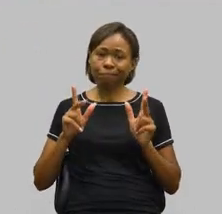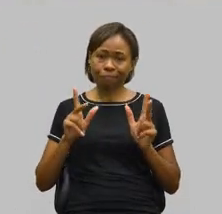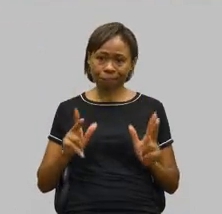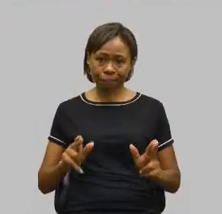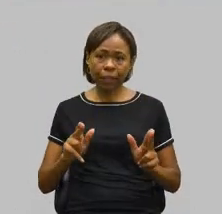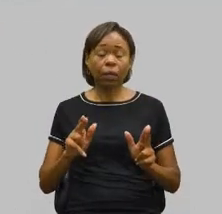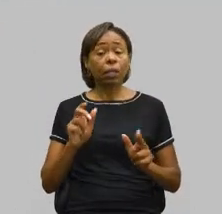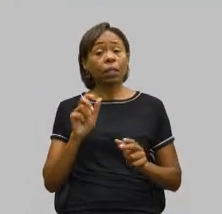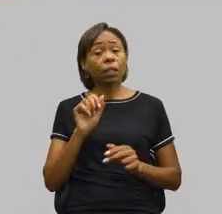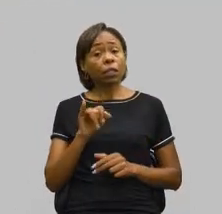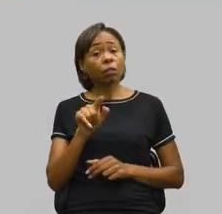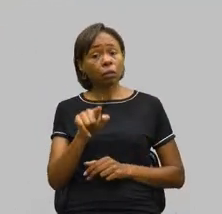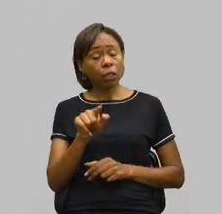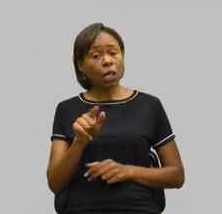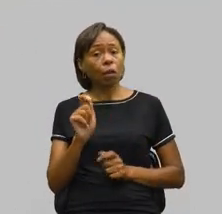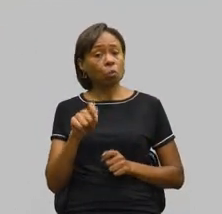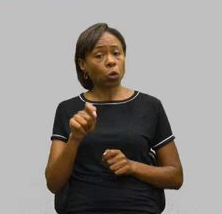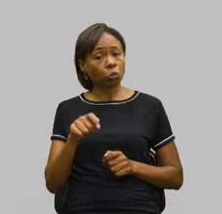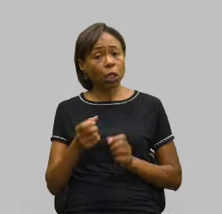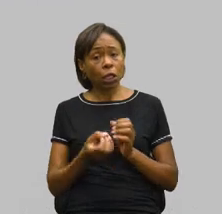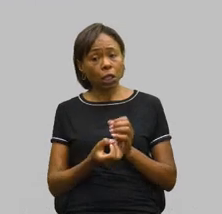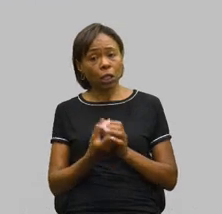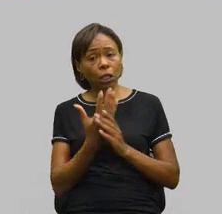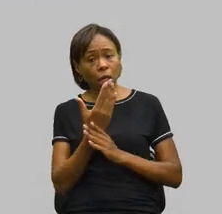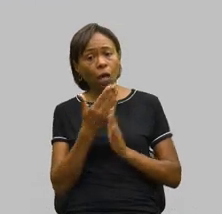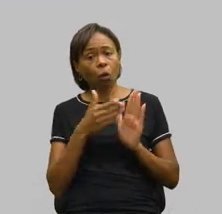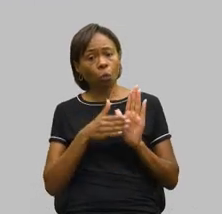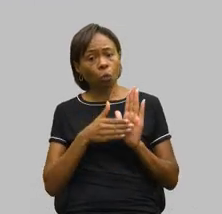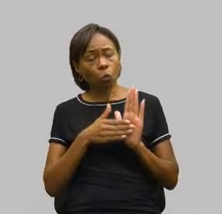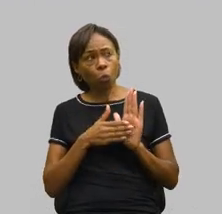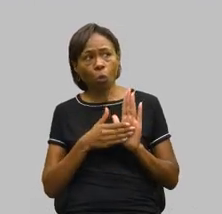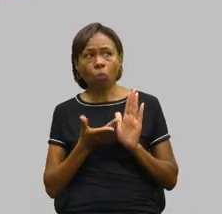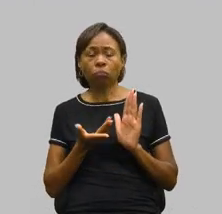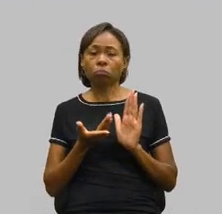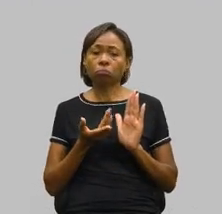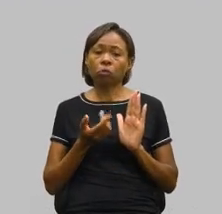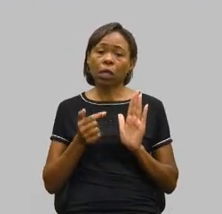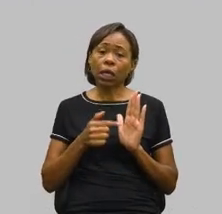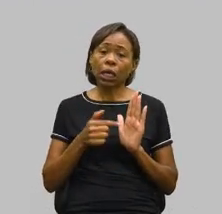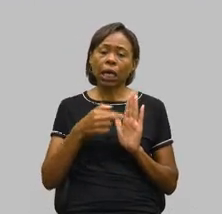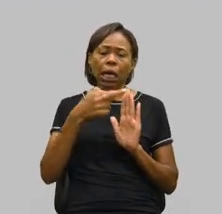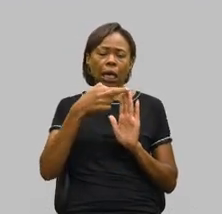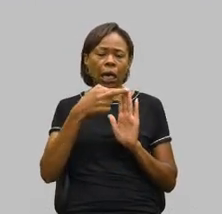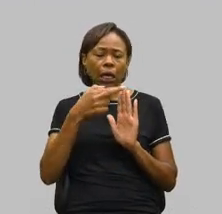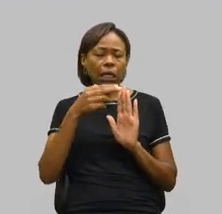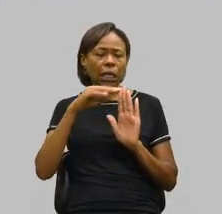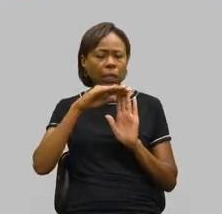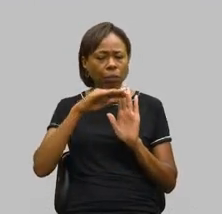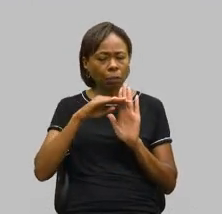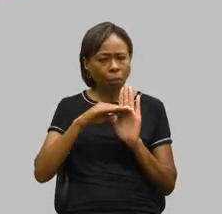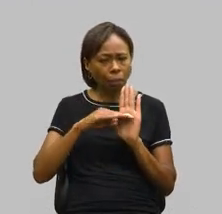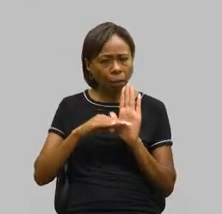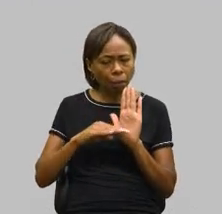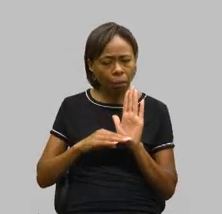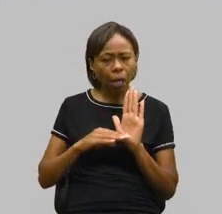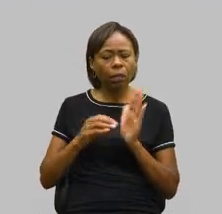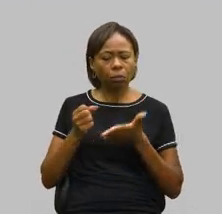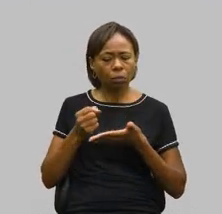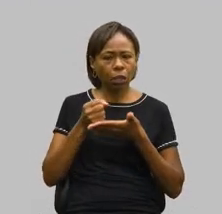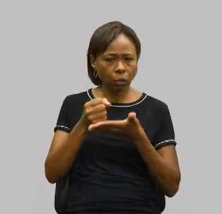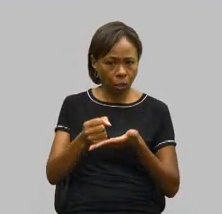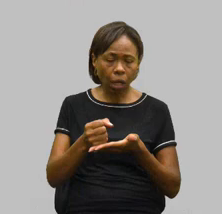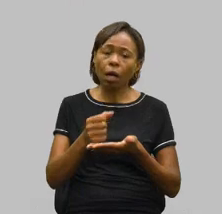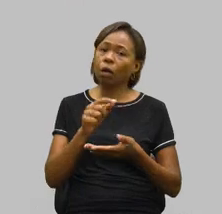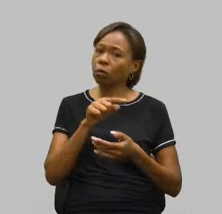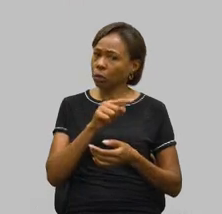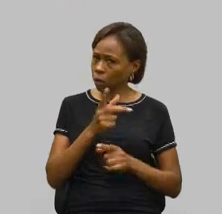conseguir desenvolver um programa onde cumpra eh todas as fases dessa dessa questão tenho certeza que você vai ter um